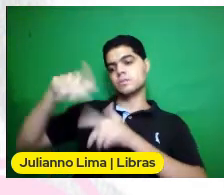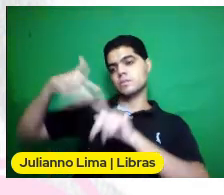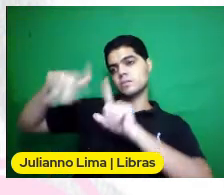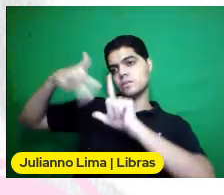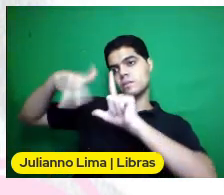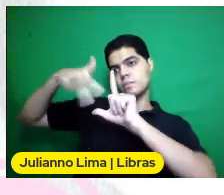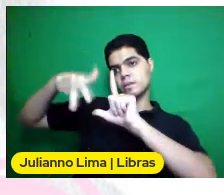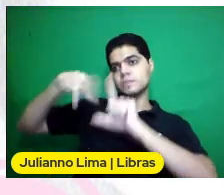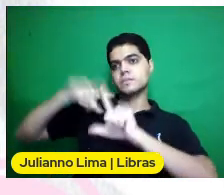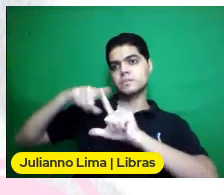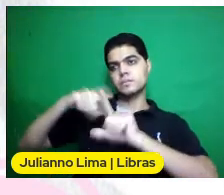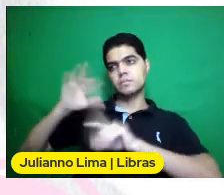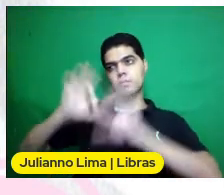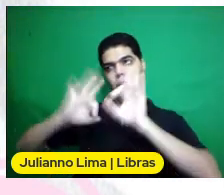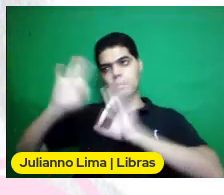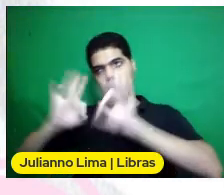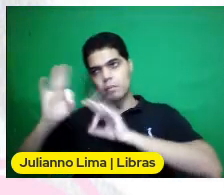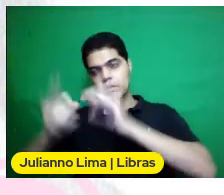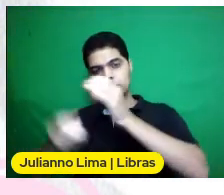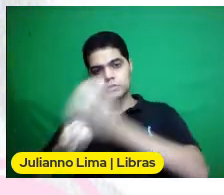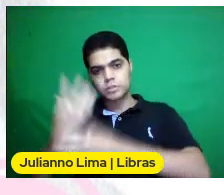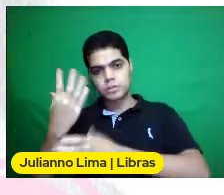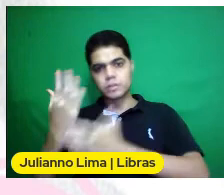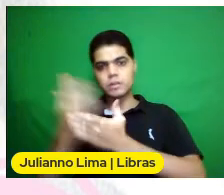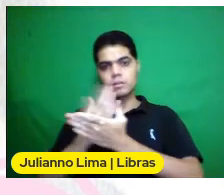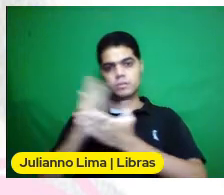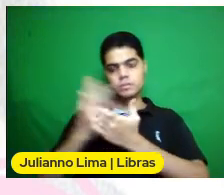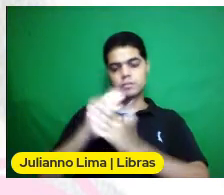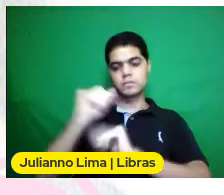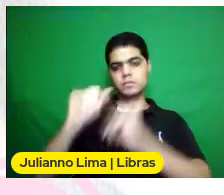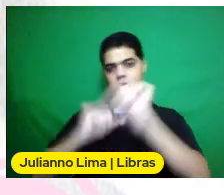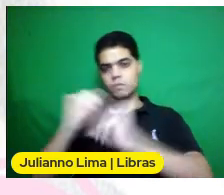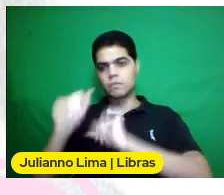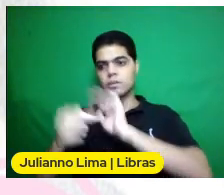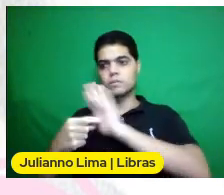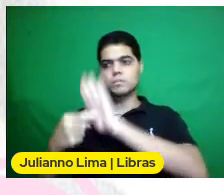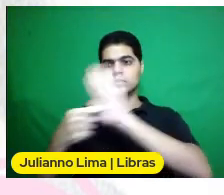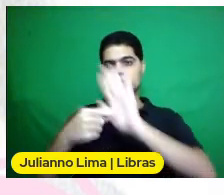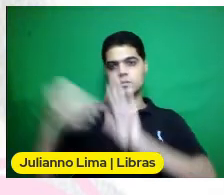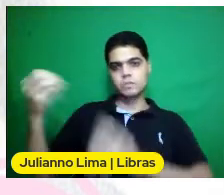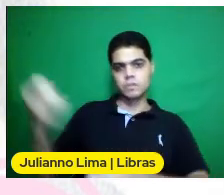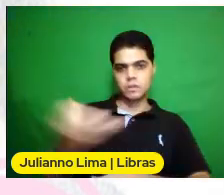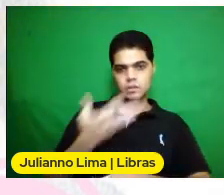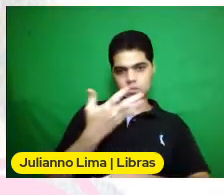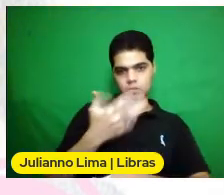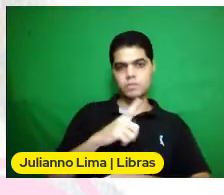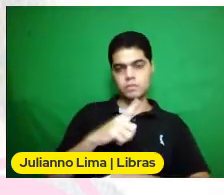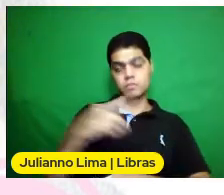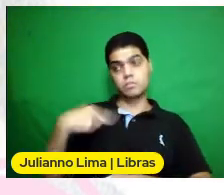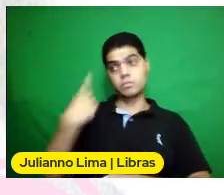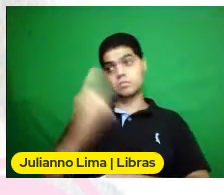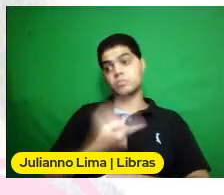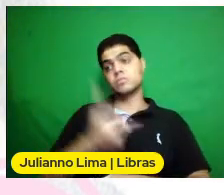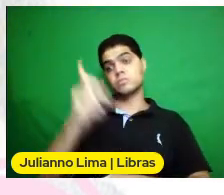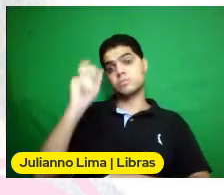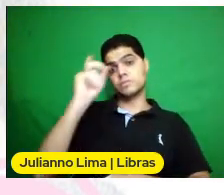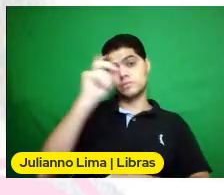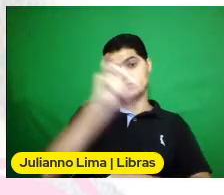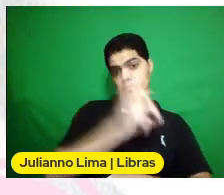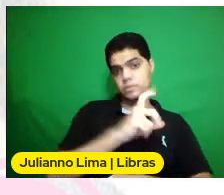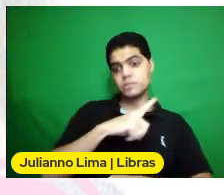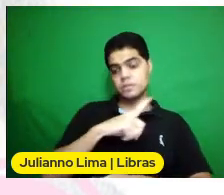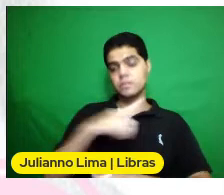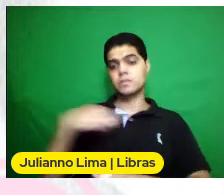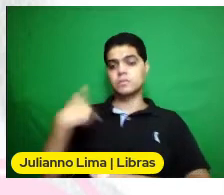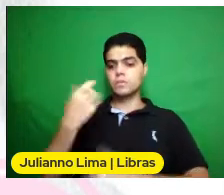criar algo novo, de trazer, de, sabe, de renovar, de mostrar uma cara nova. Isso foi um pouco da nossa dificuldade, porque a gente foi atrás de